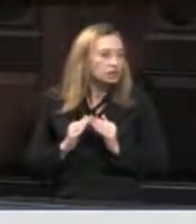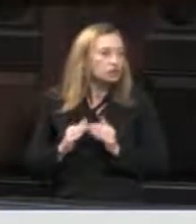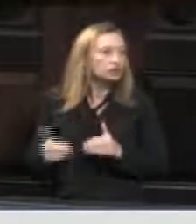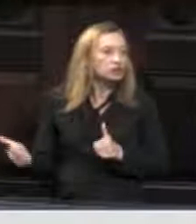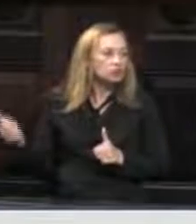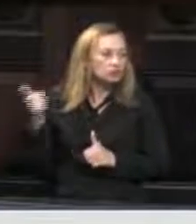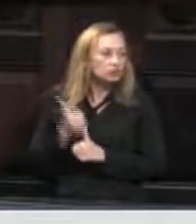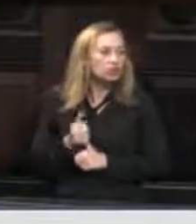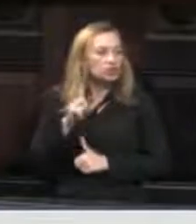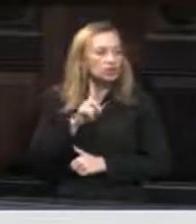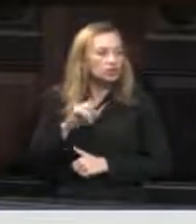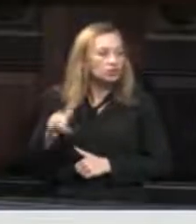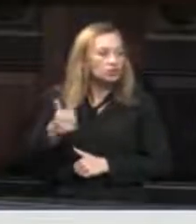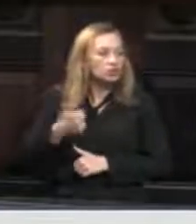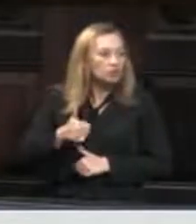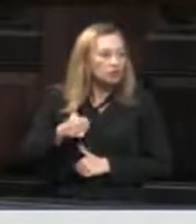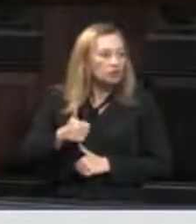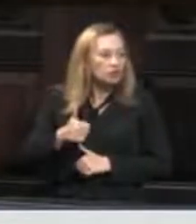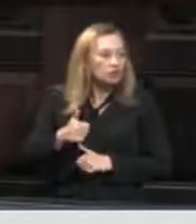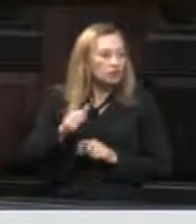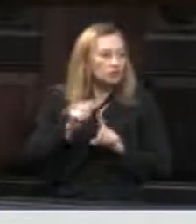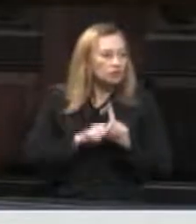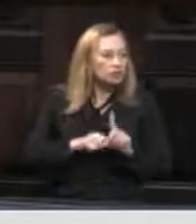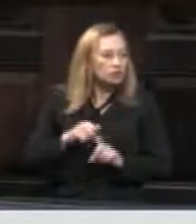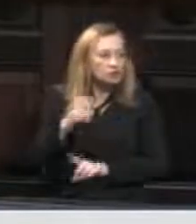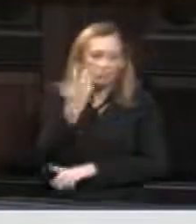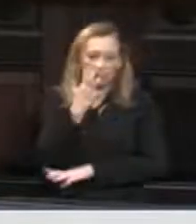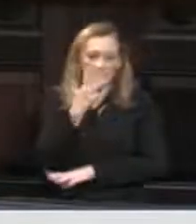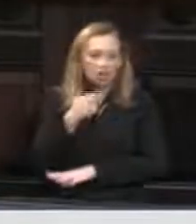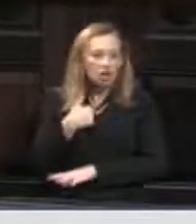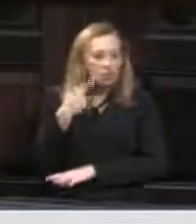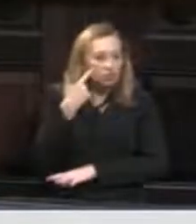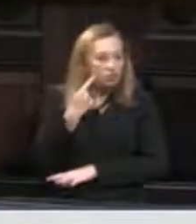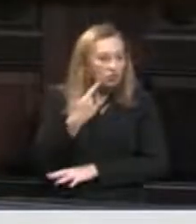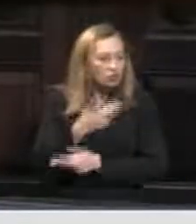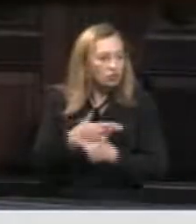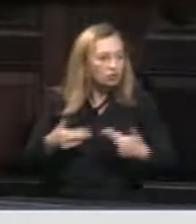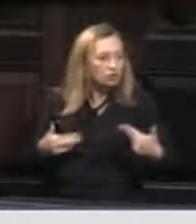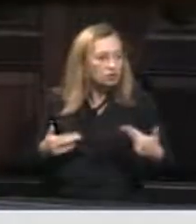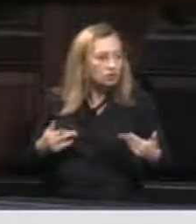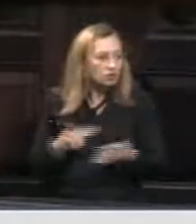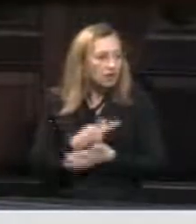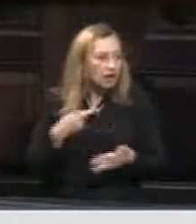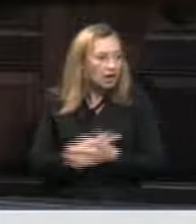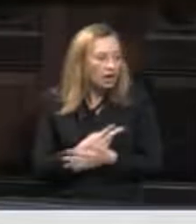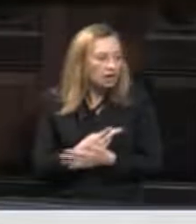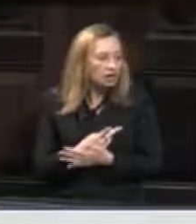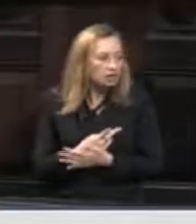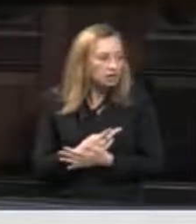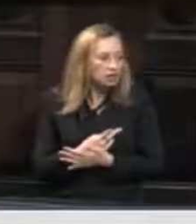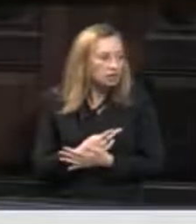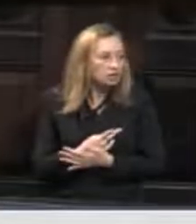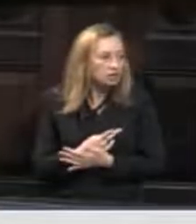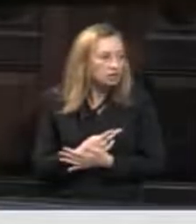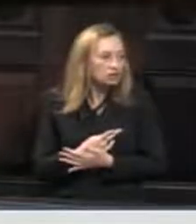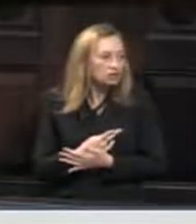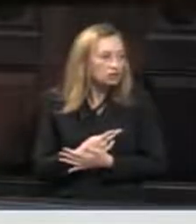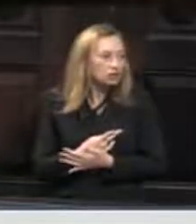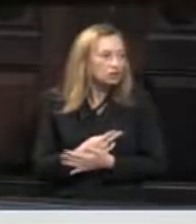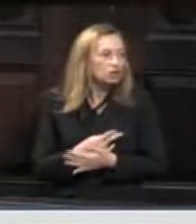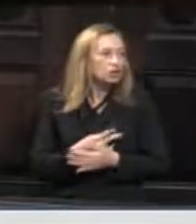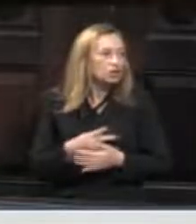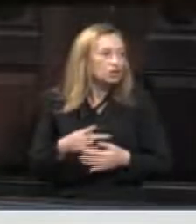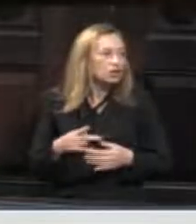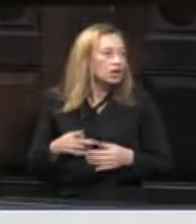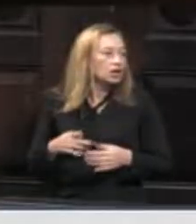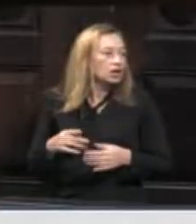de fevereiro, eu encontrei meu carro com ameaças. E essas ameaças é uma intimidação do próprio processo